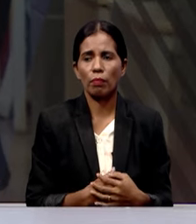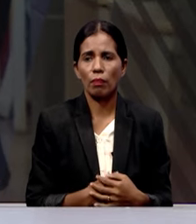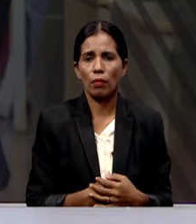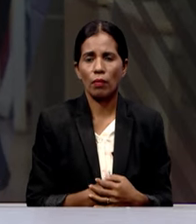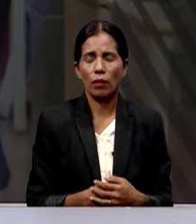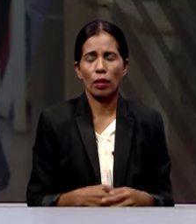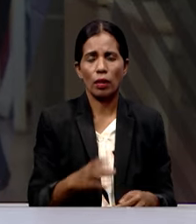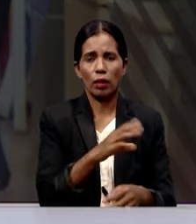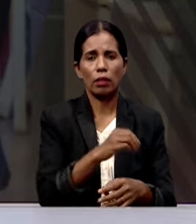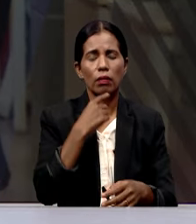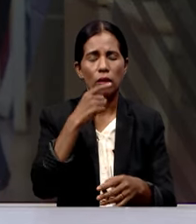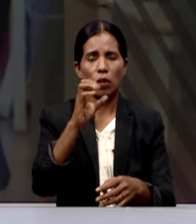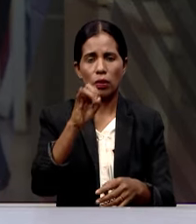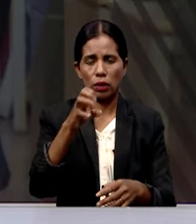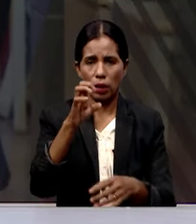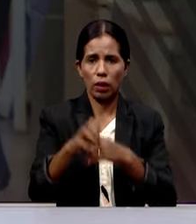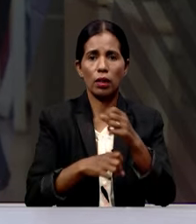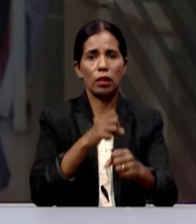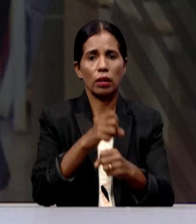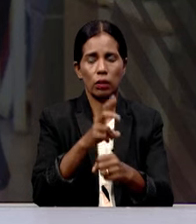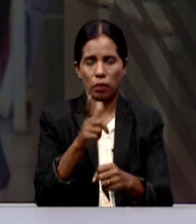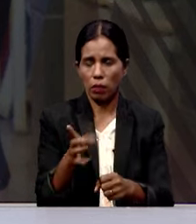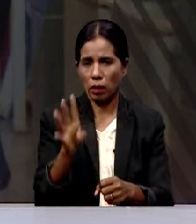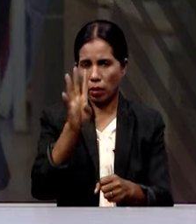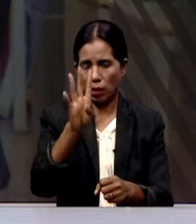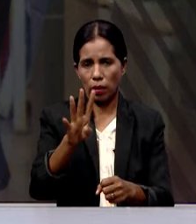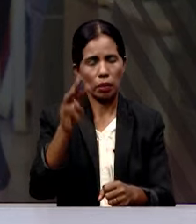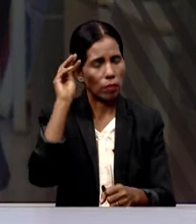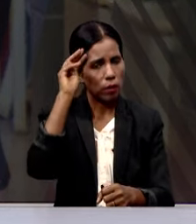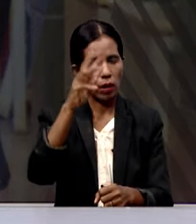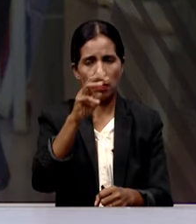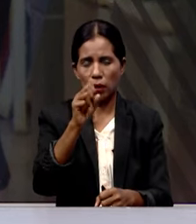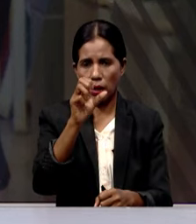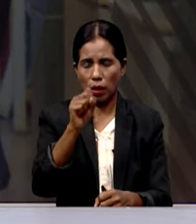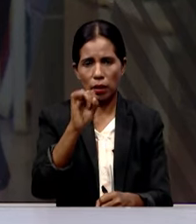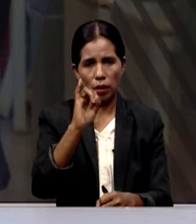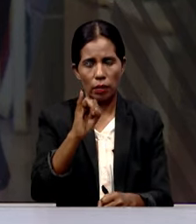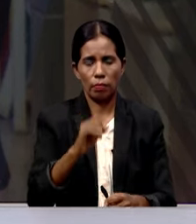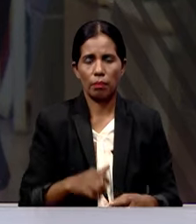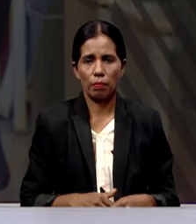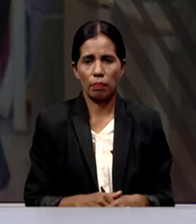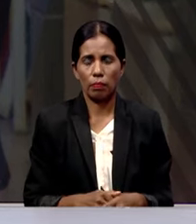Foco para as questões do orçamento geral está no Tina Rio Rua, no Recinhato, para o Ministério da Solidariedade Social na Inclusão.